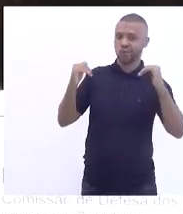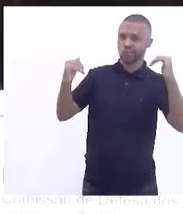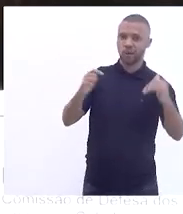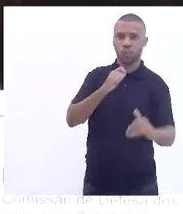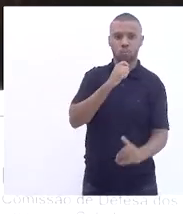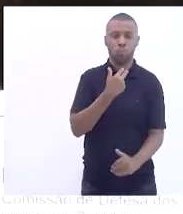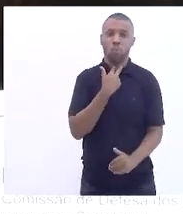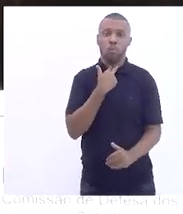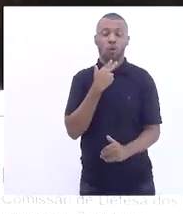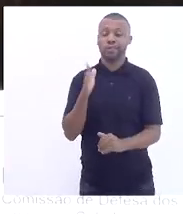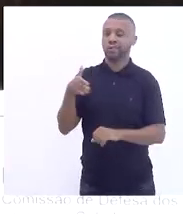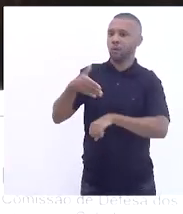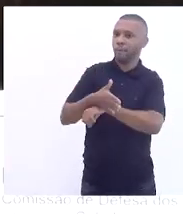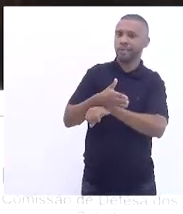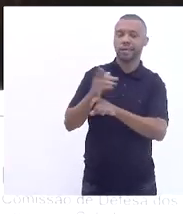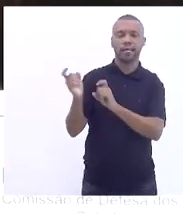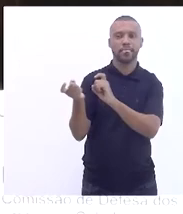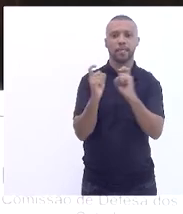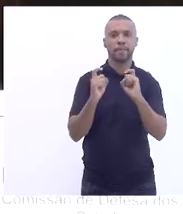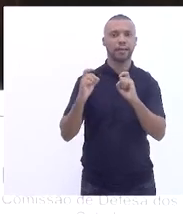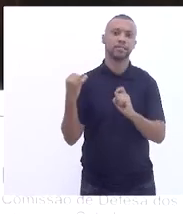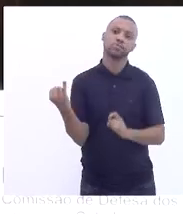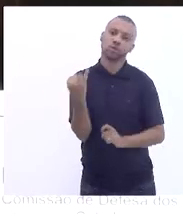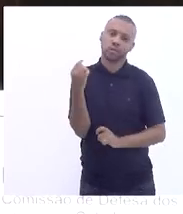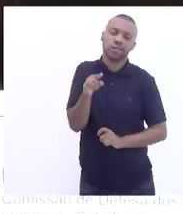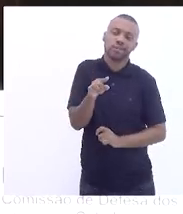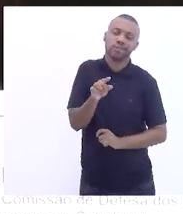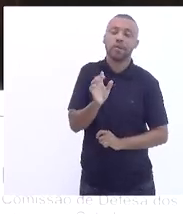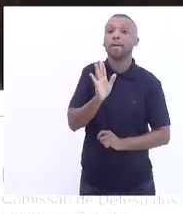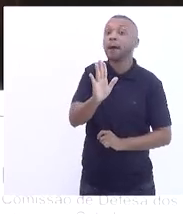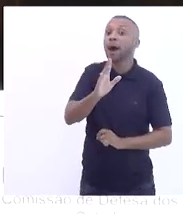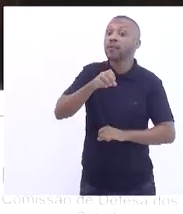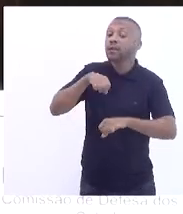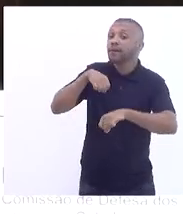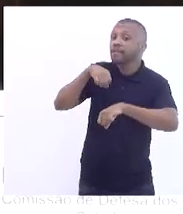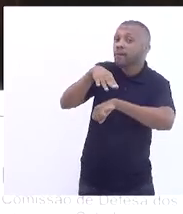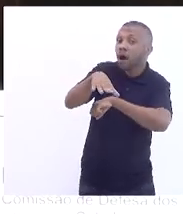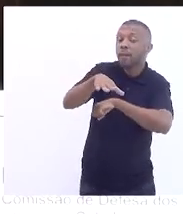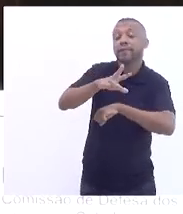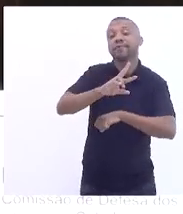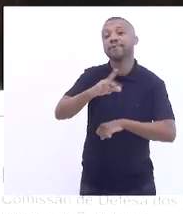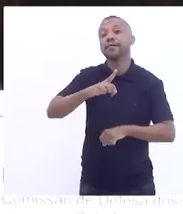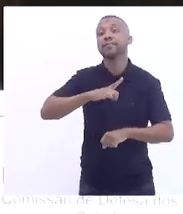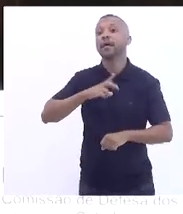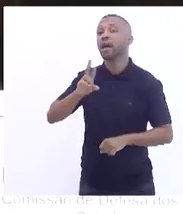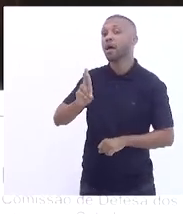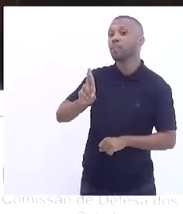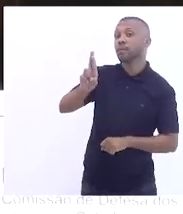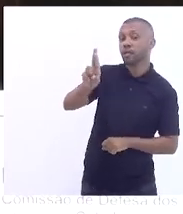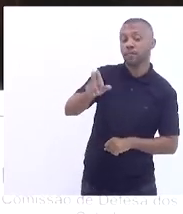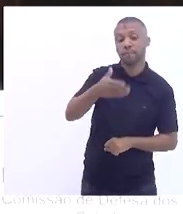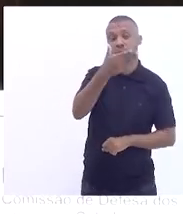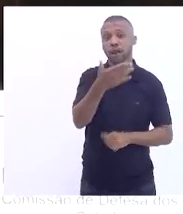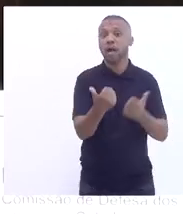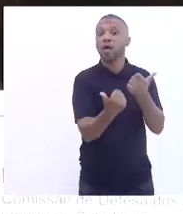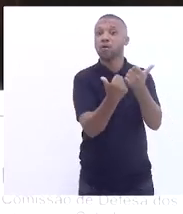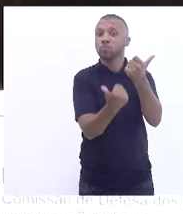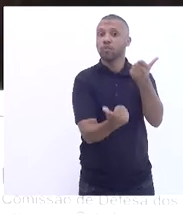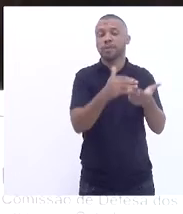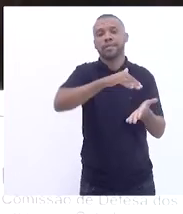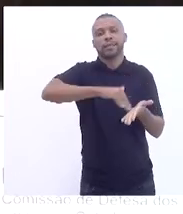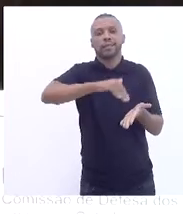a este relevante debate mas informa que será representado pela sua